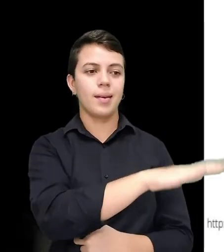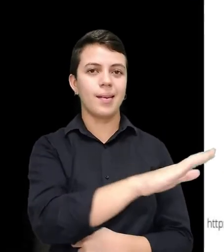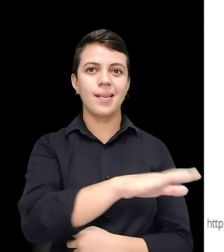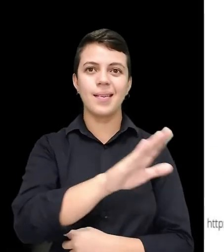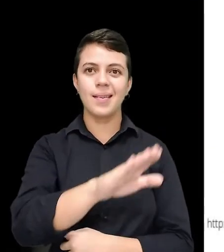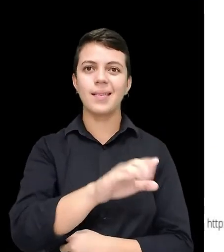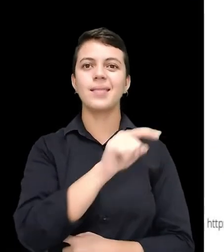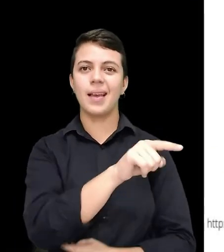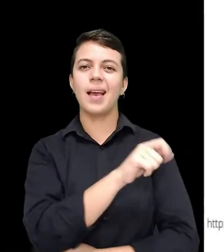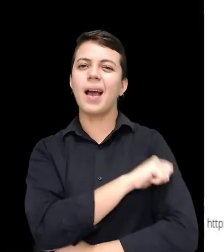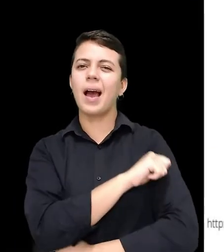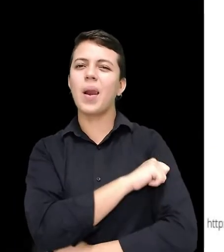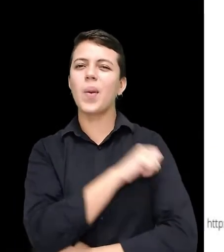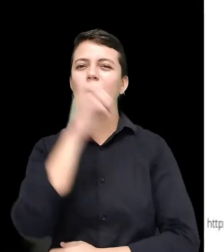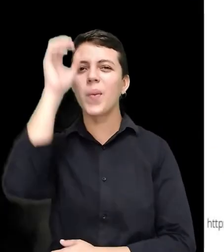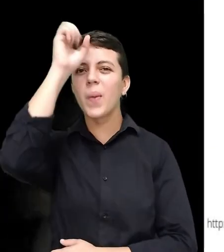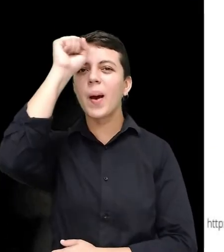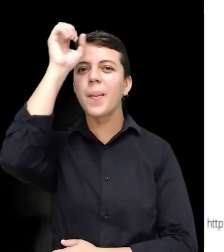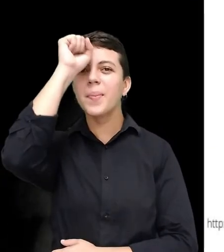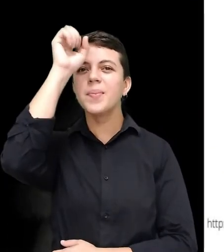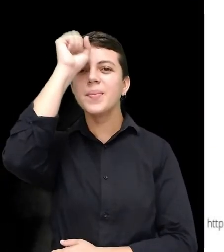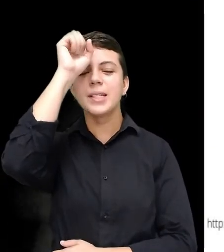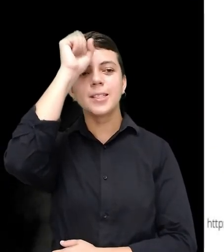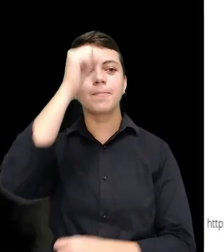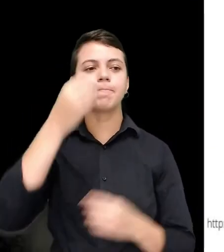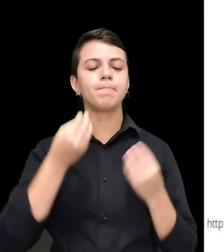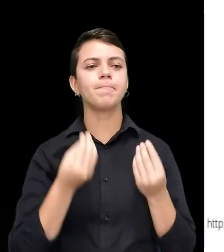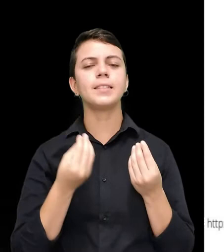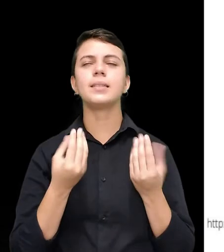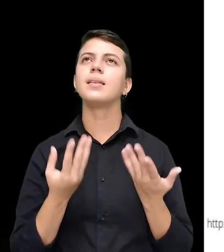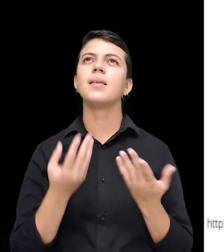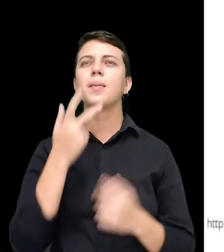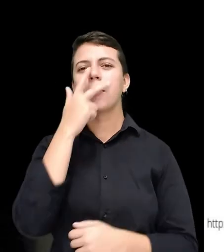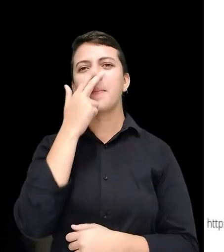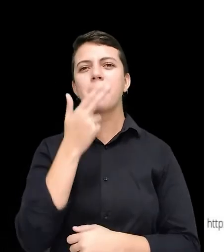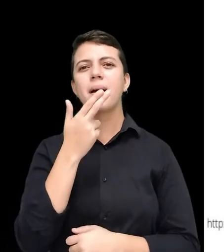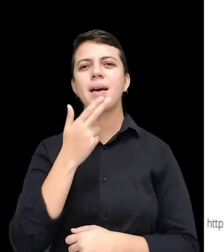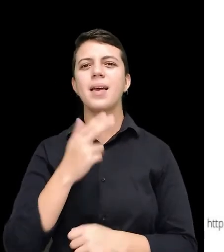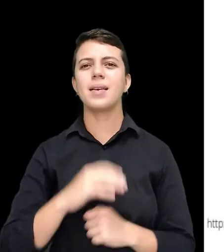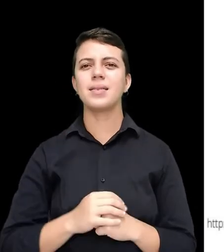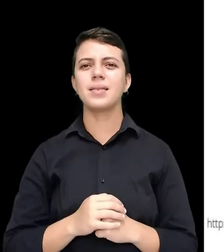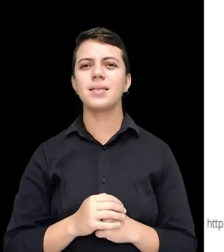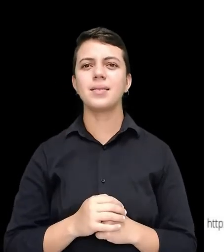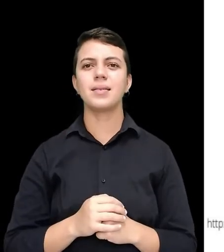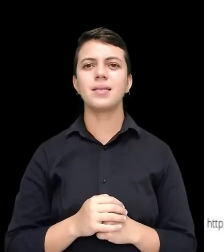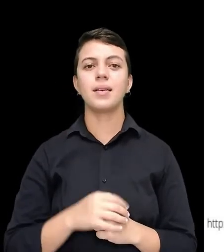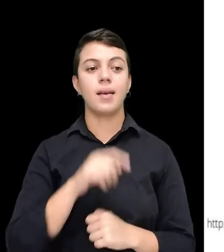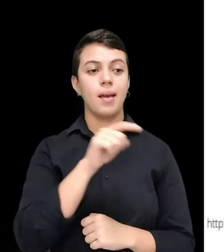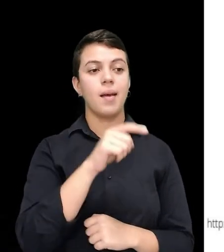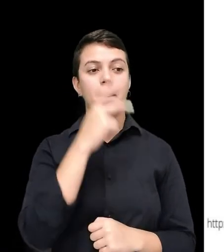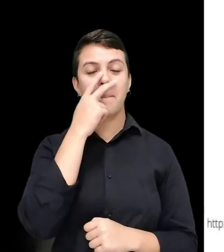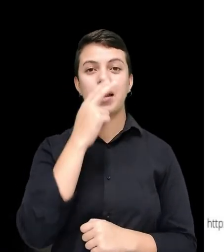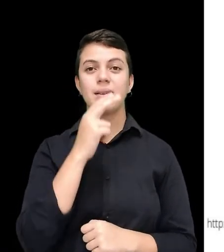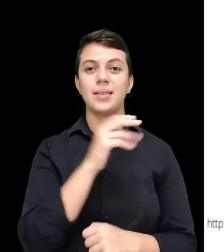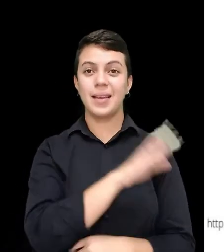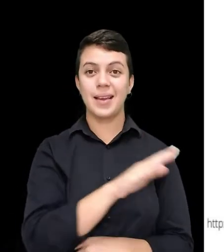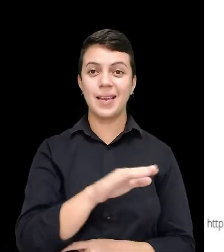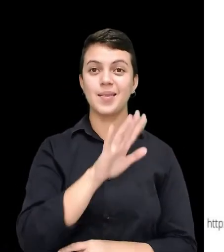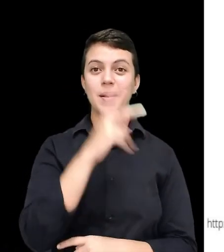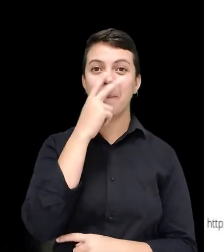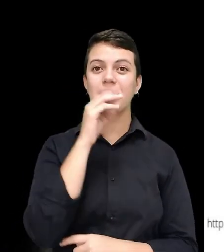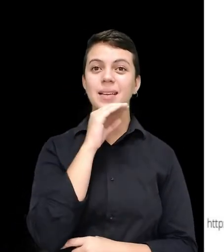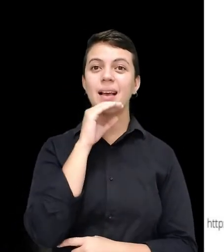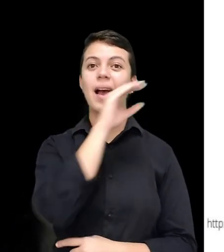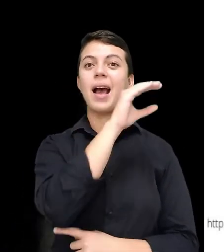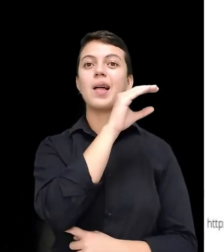criança, né, o aprendente aí como, no caso, a criança como um adulto em miniatura e